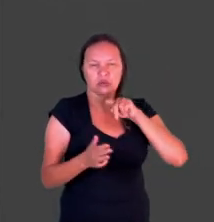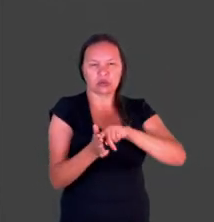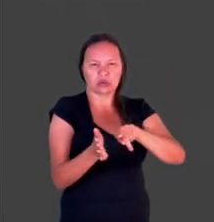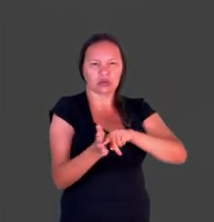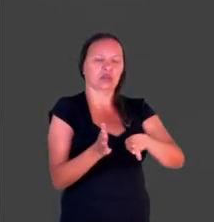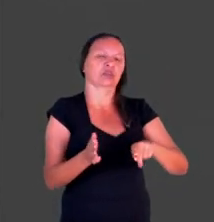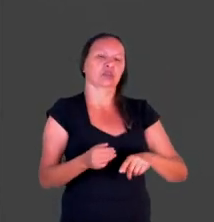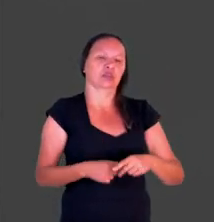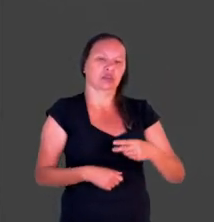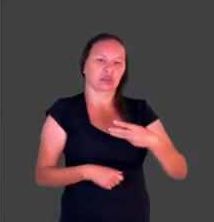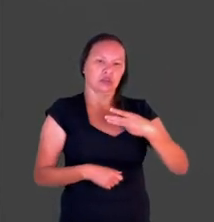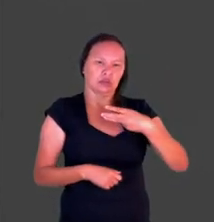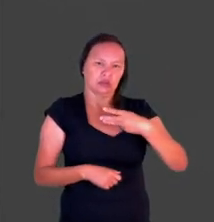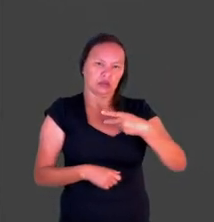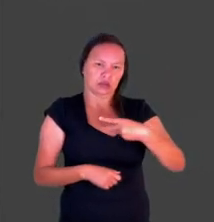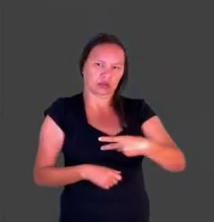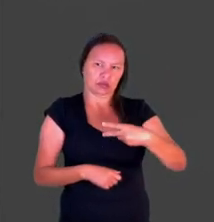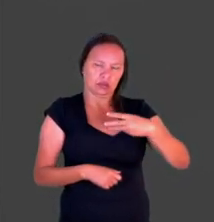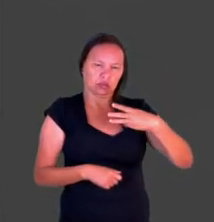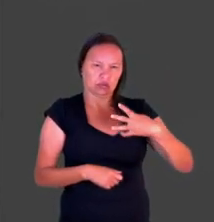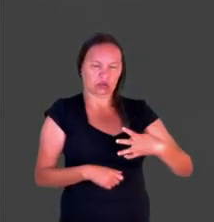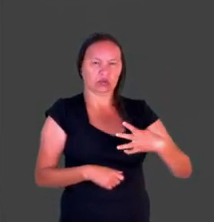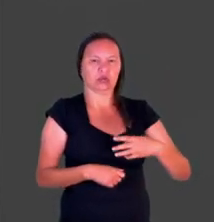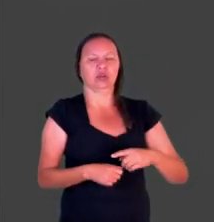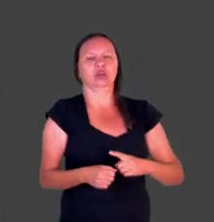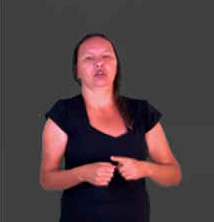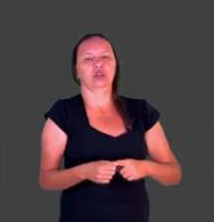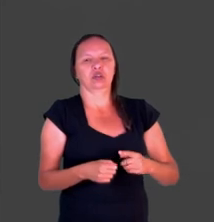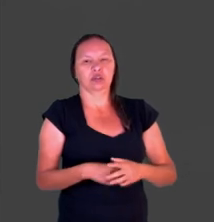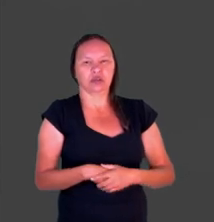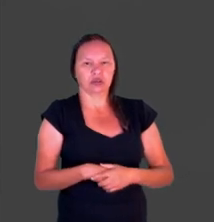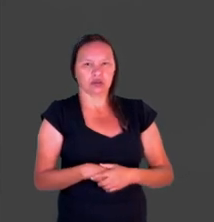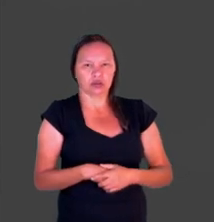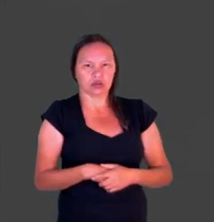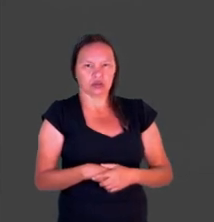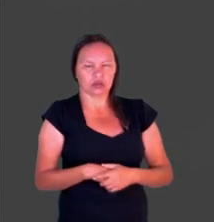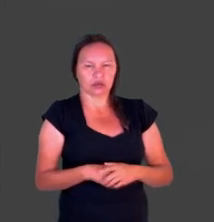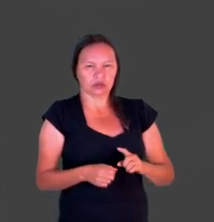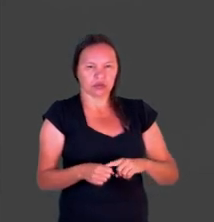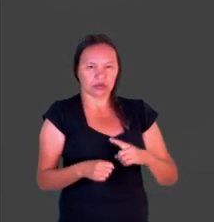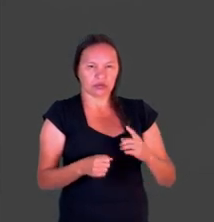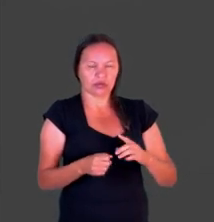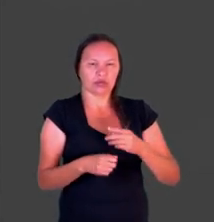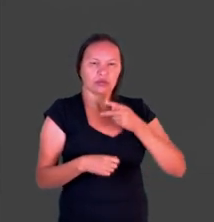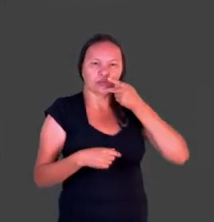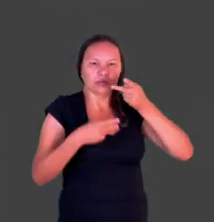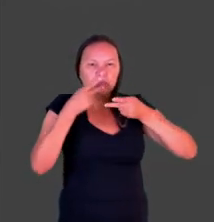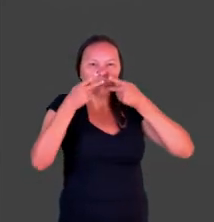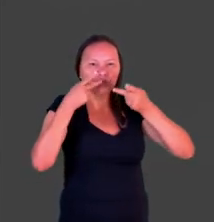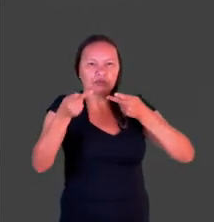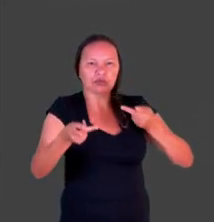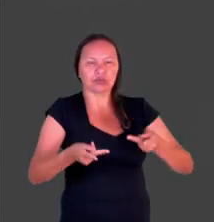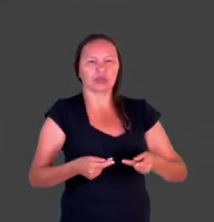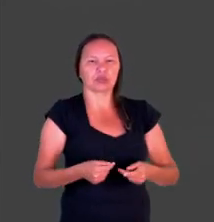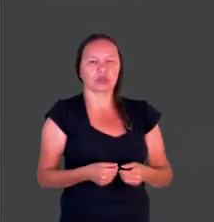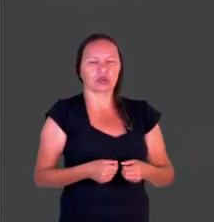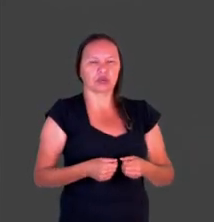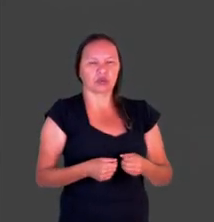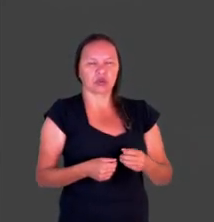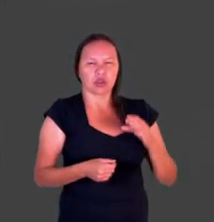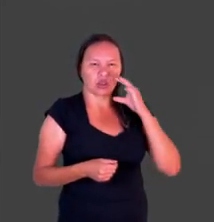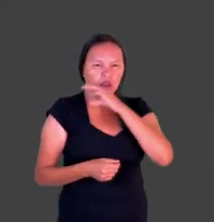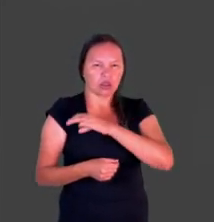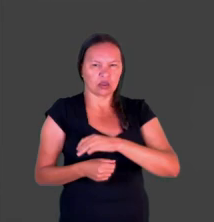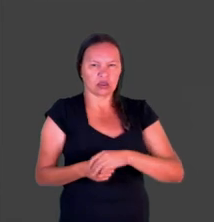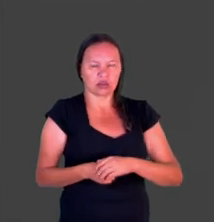municípios que aderiram ao cisan eh eu vou falar de muito rapidamente de